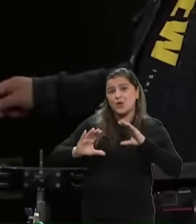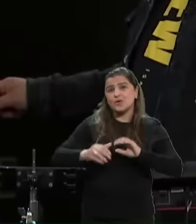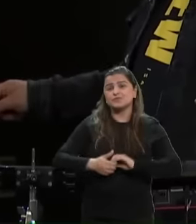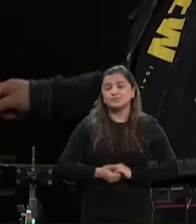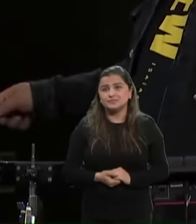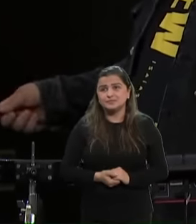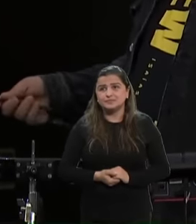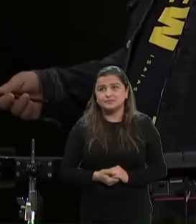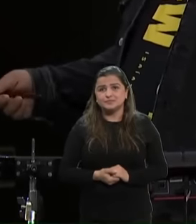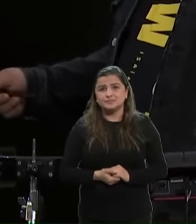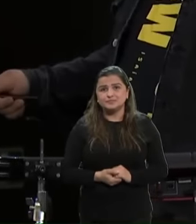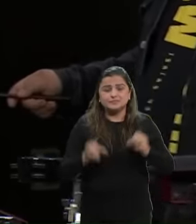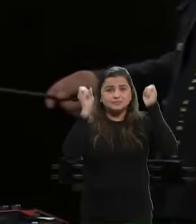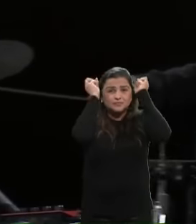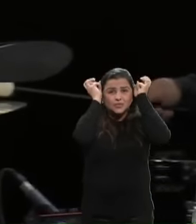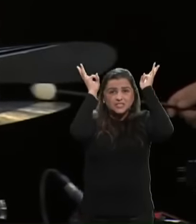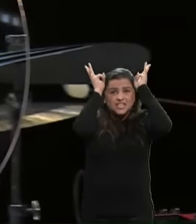Moisés não era um homem comum.